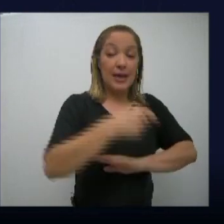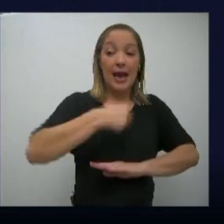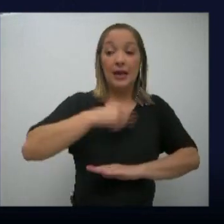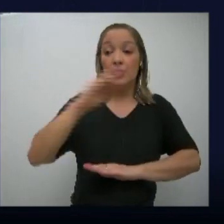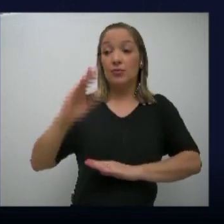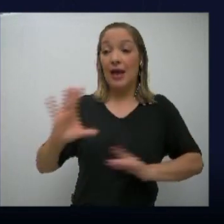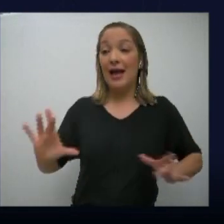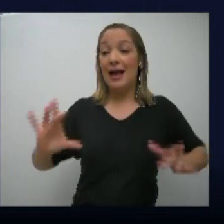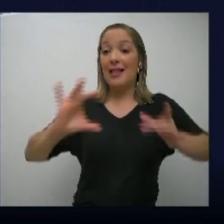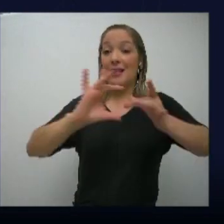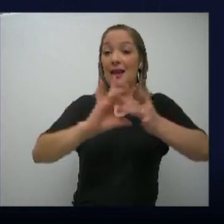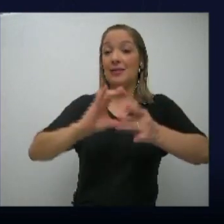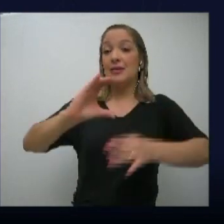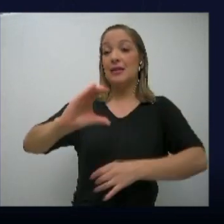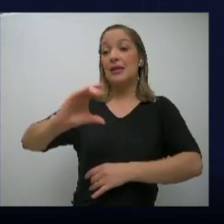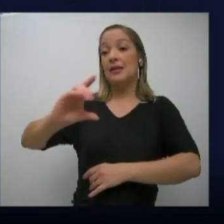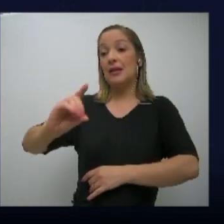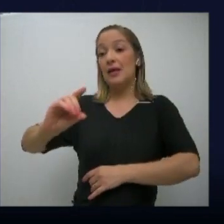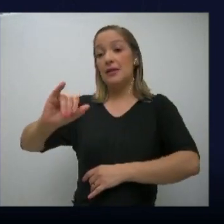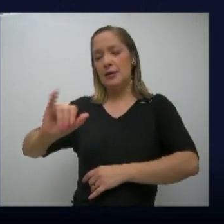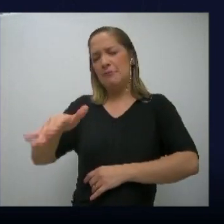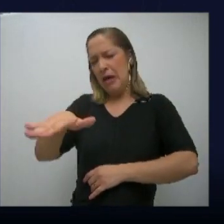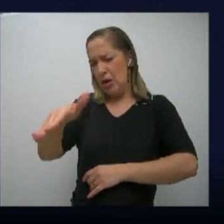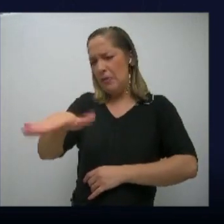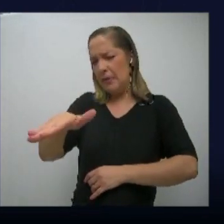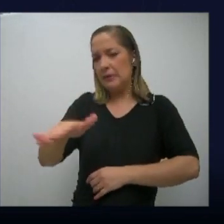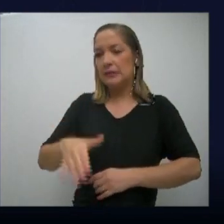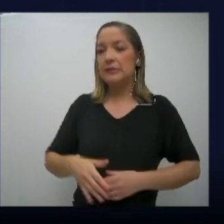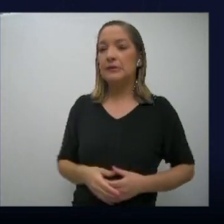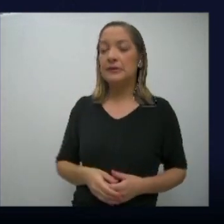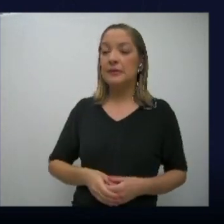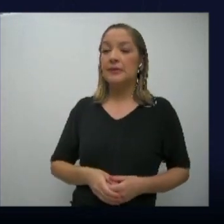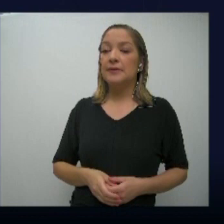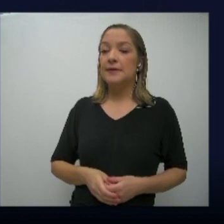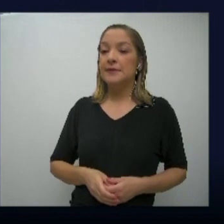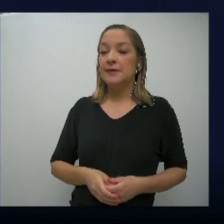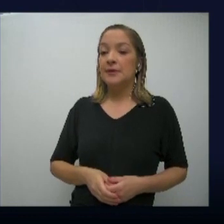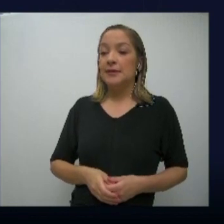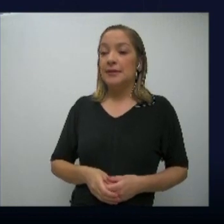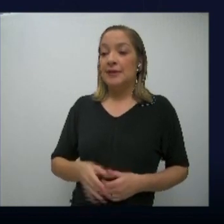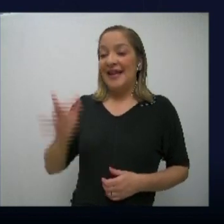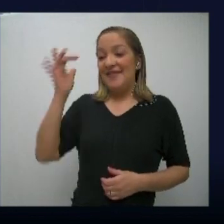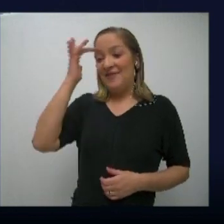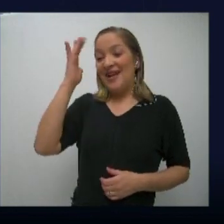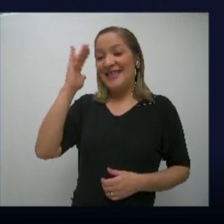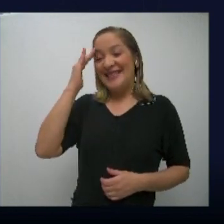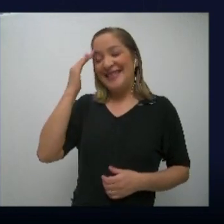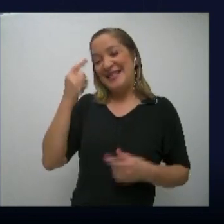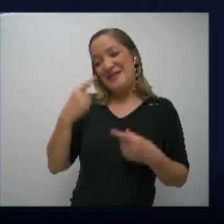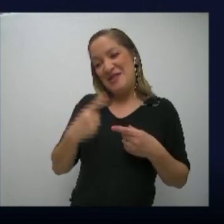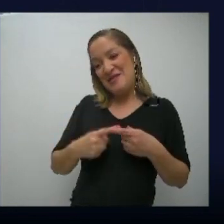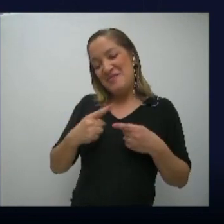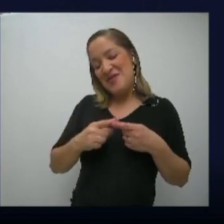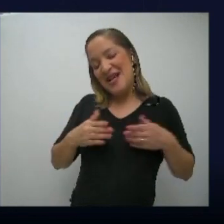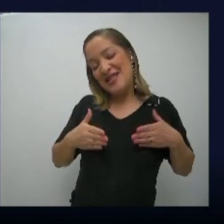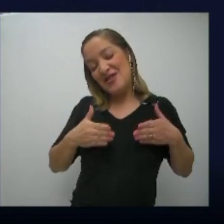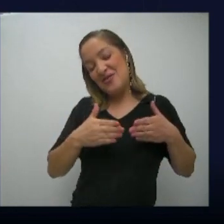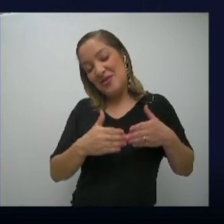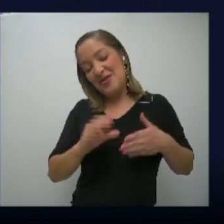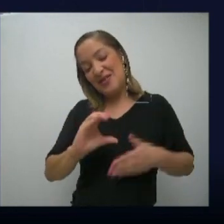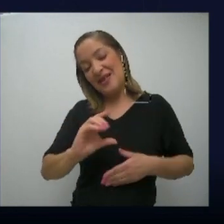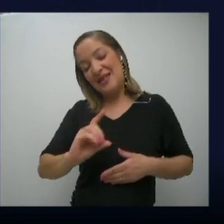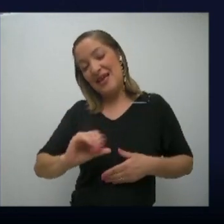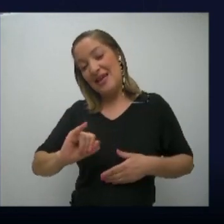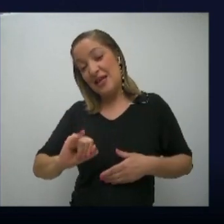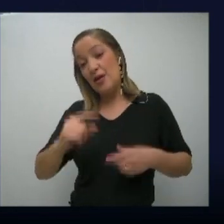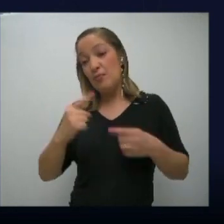atrelado ao CD ia em torno disso tá é e é fácil entender por que que a tem essa concentração do que o